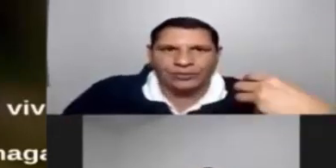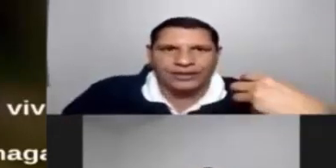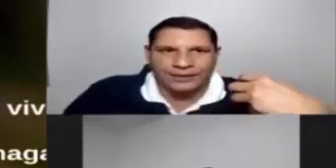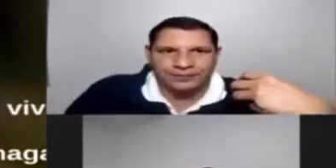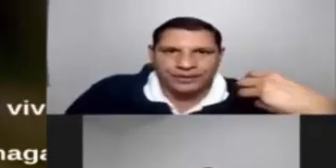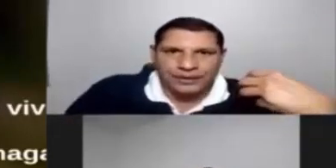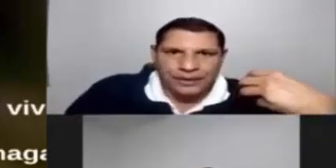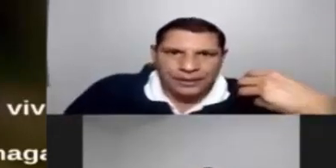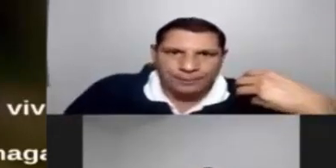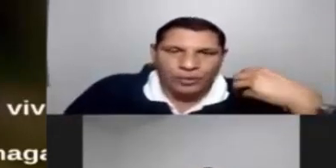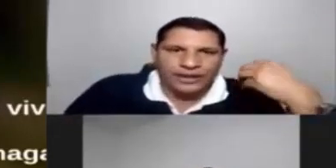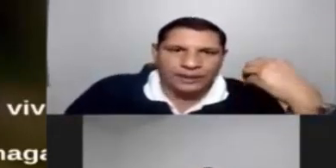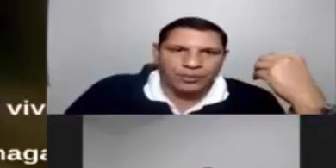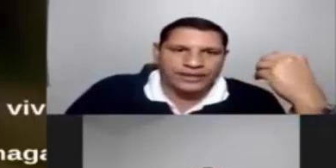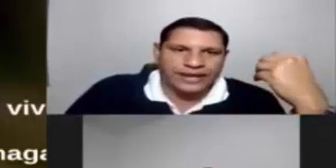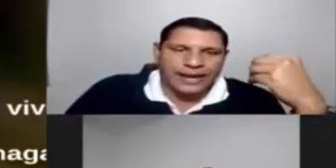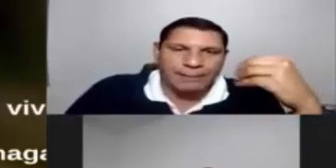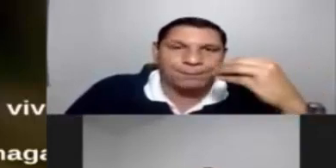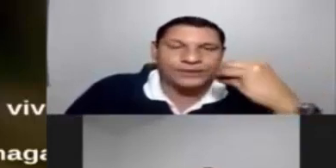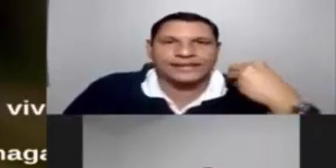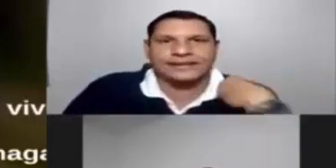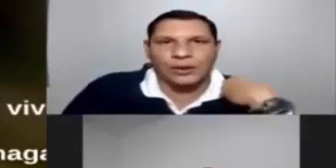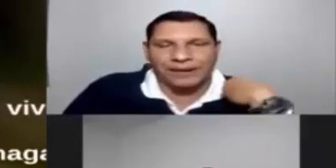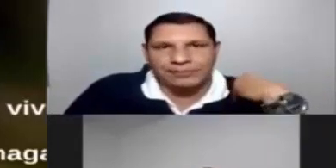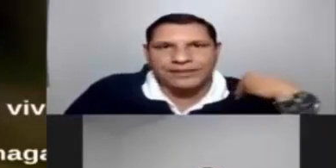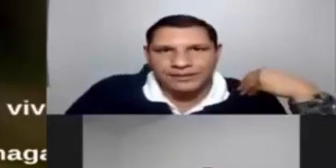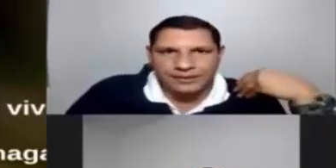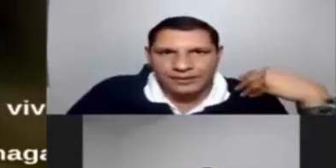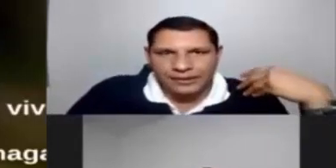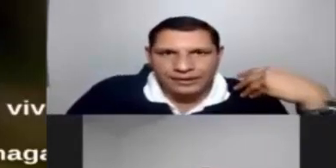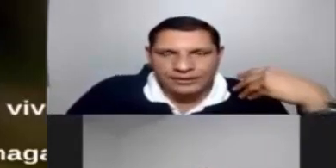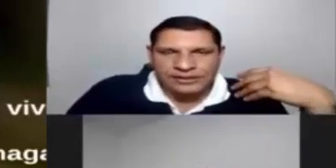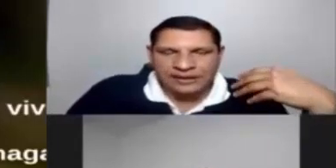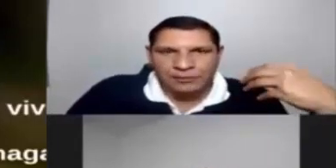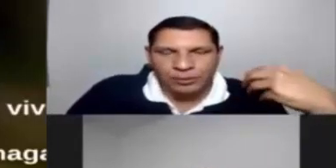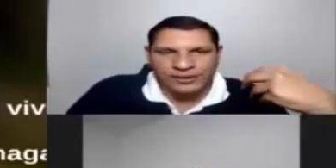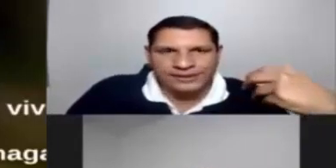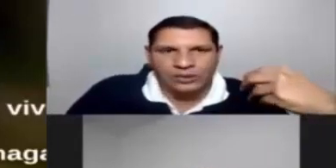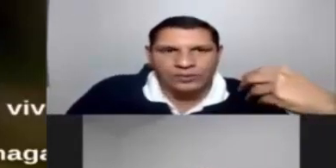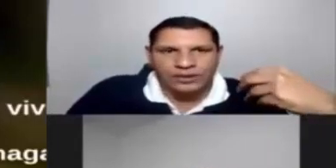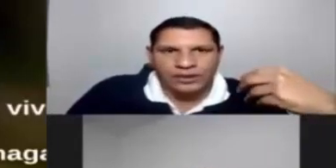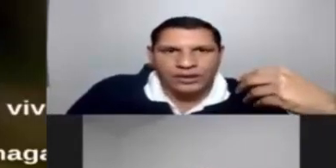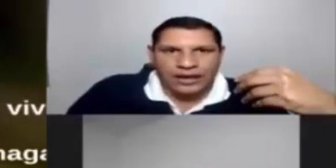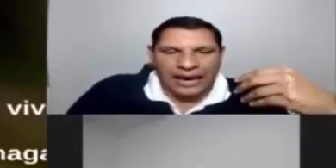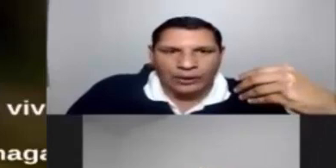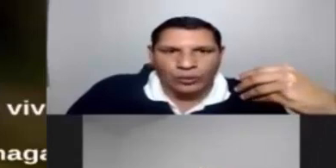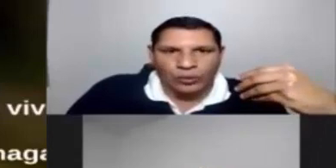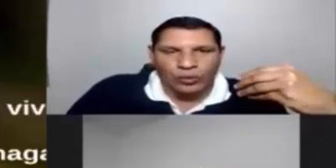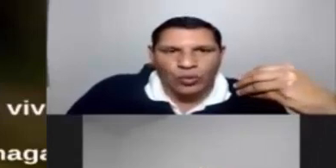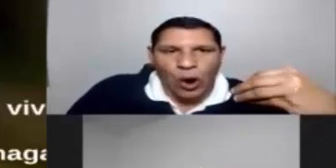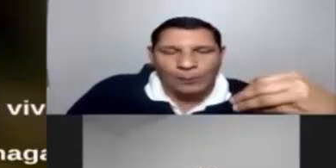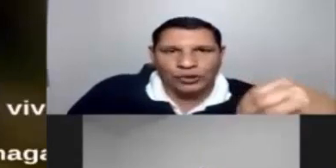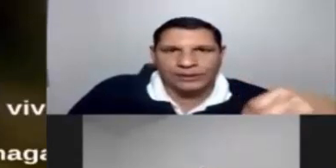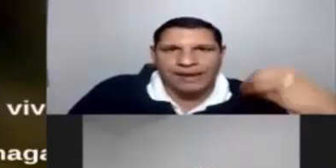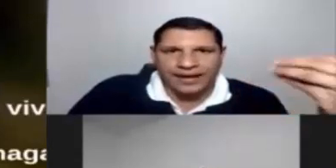guardado ali. Por quê? Porque é uma proteção para mim. E você sabe como uma proteção. O